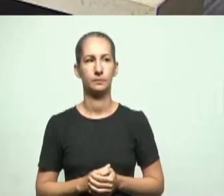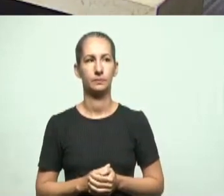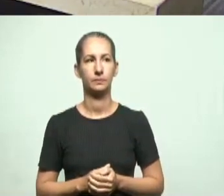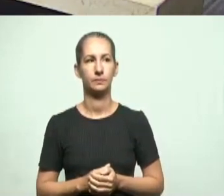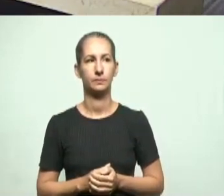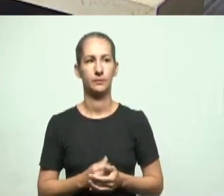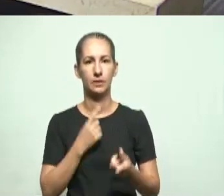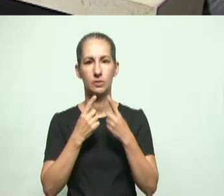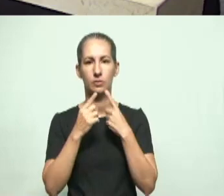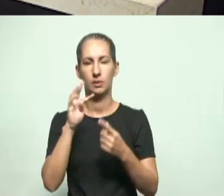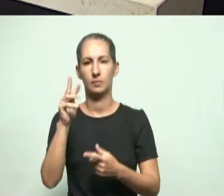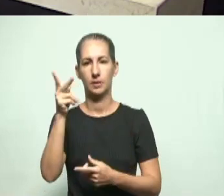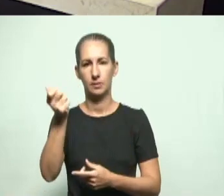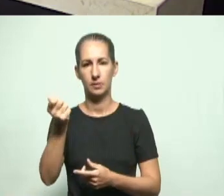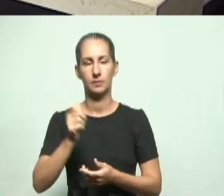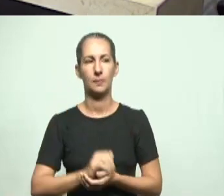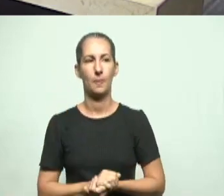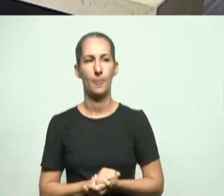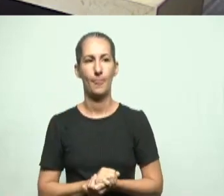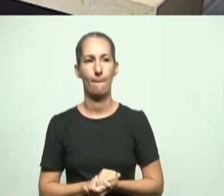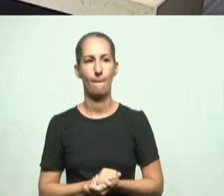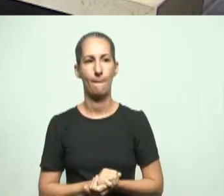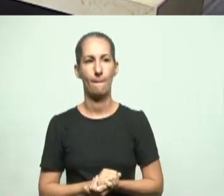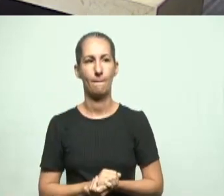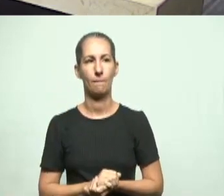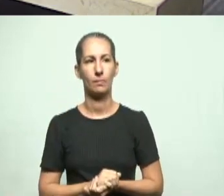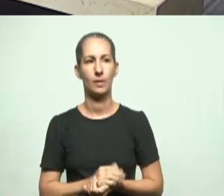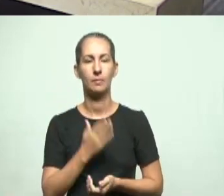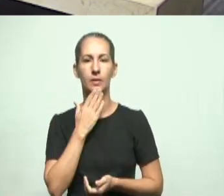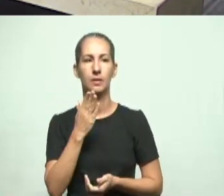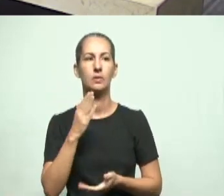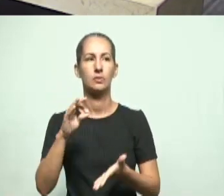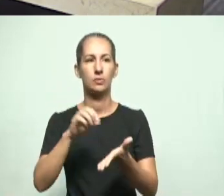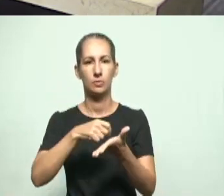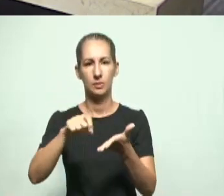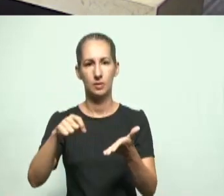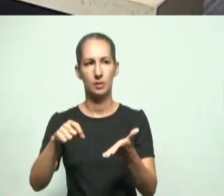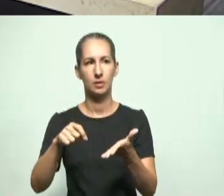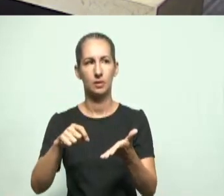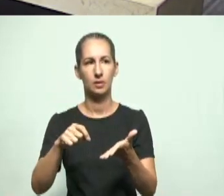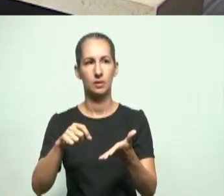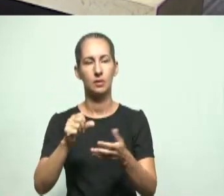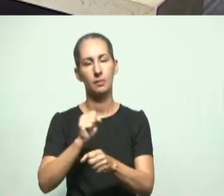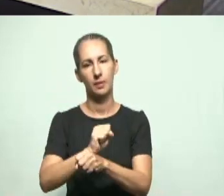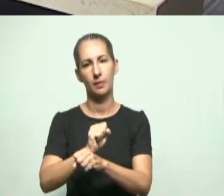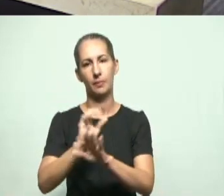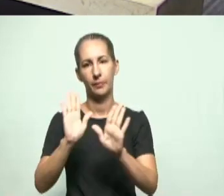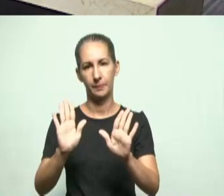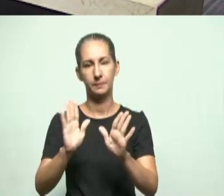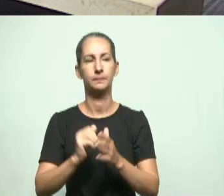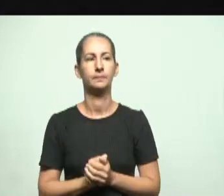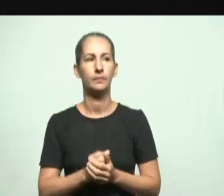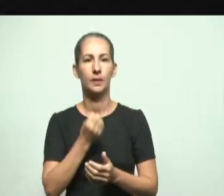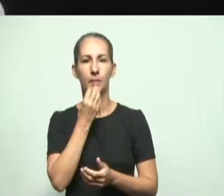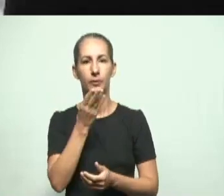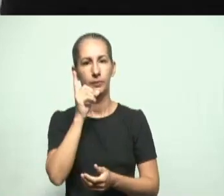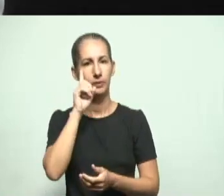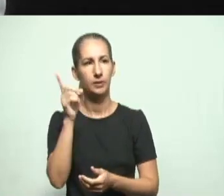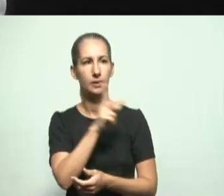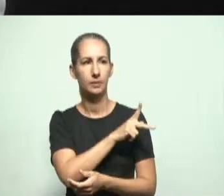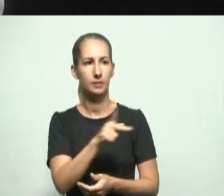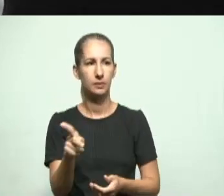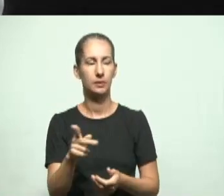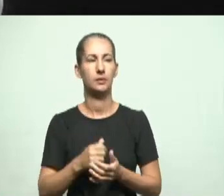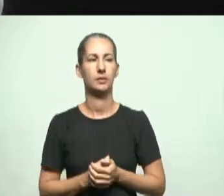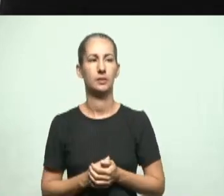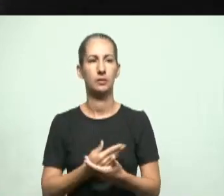para discutir, vereadora Brisa Brack. Vereador, eu também queria pedir a subscrição. Só um minuto que vai todo mundo falar, por favor. Bom dia, presidente. Bom